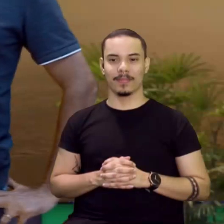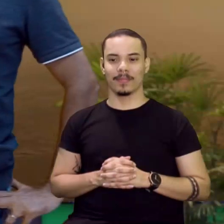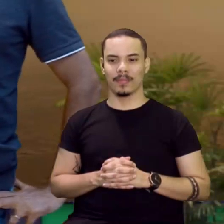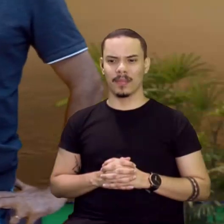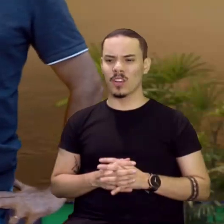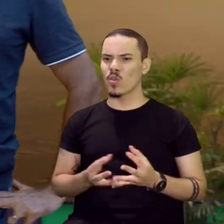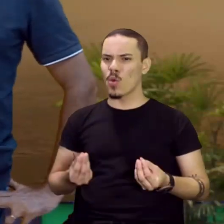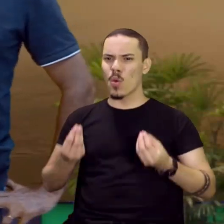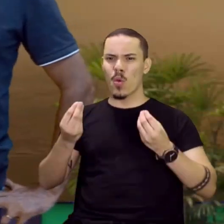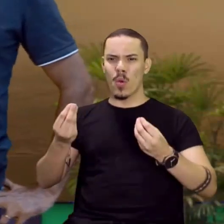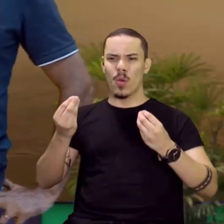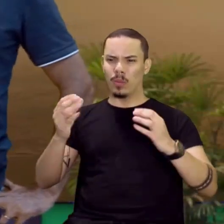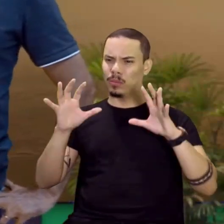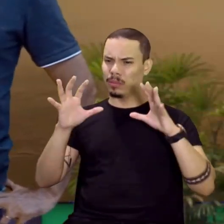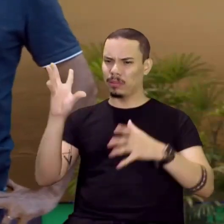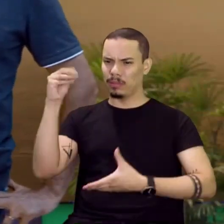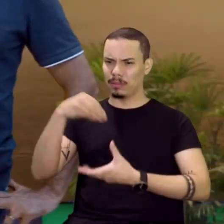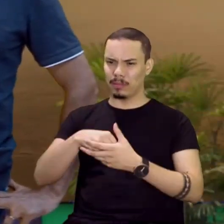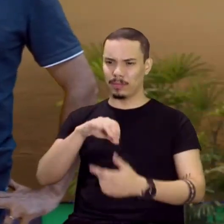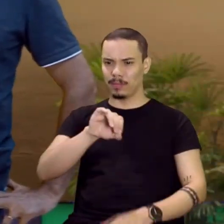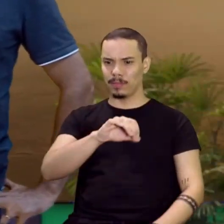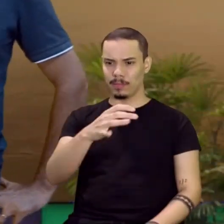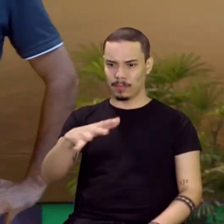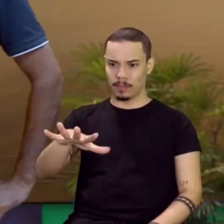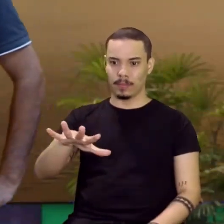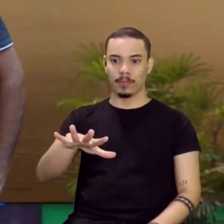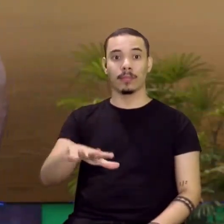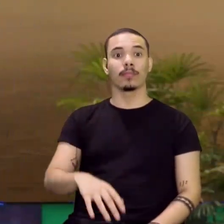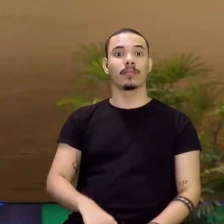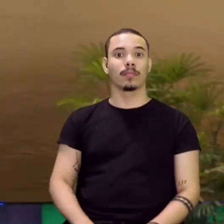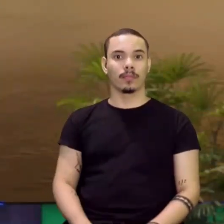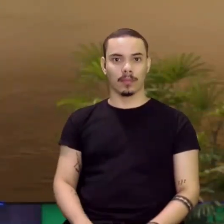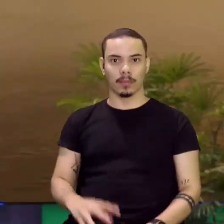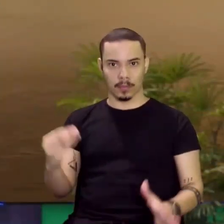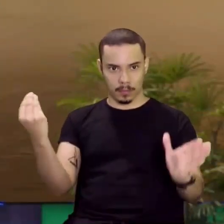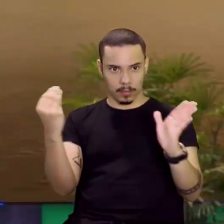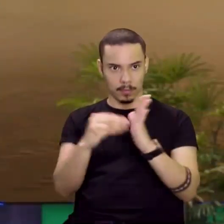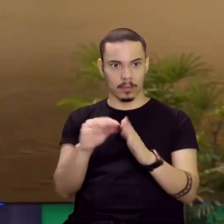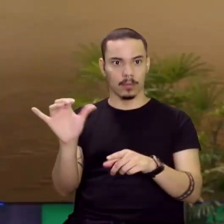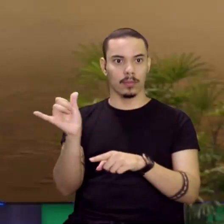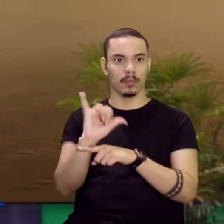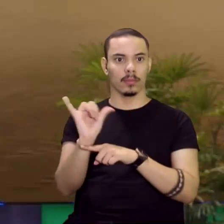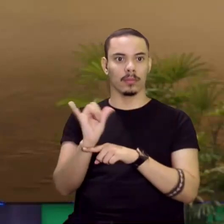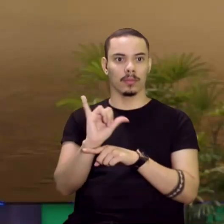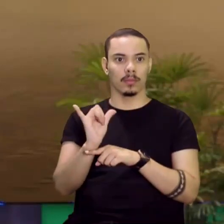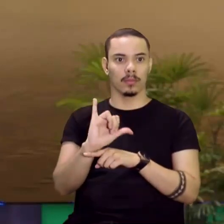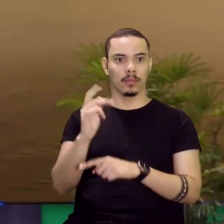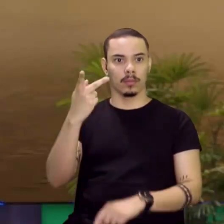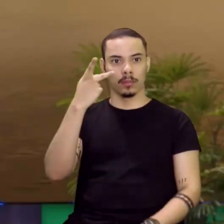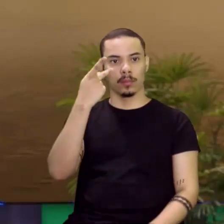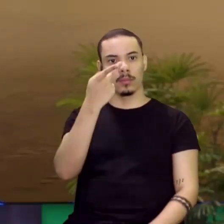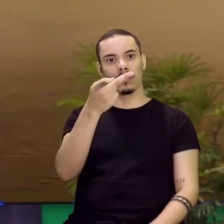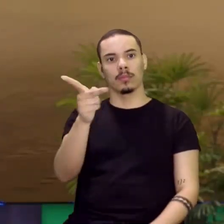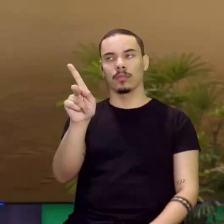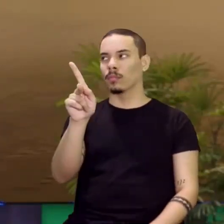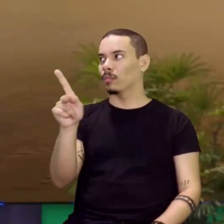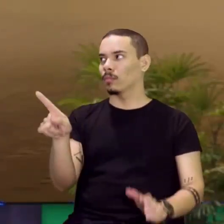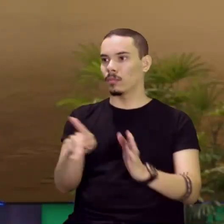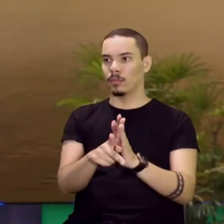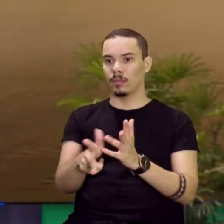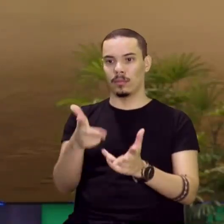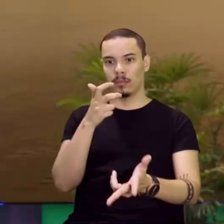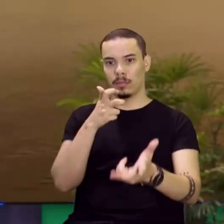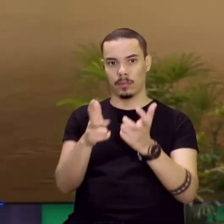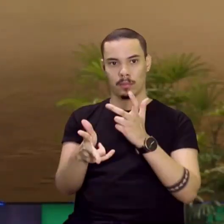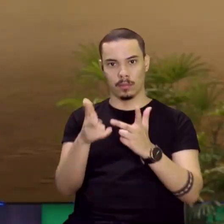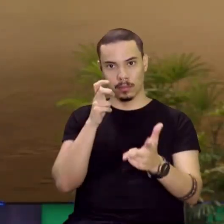Como assim, professor, dentro do oceano? Põe no YouTube aí e procura. Exploração de petróleo e gás natural